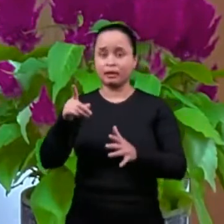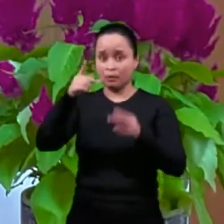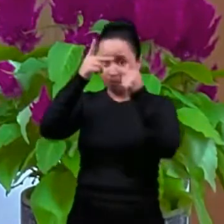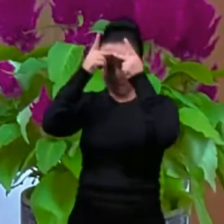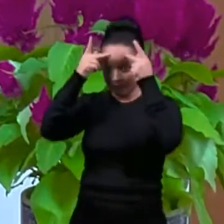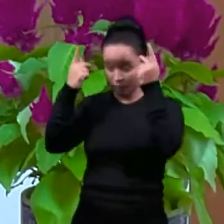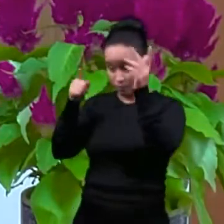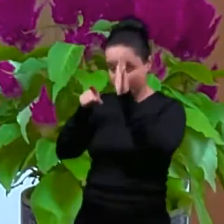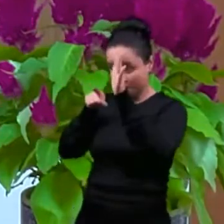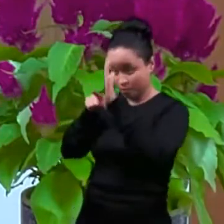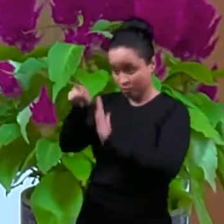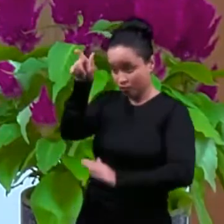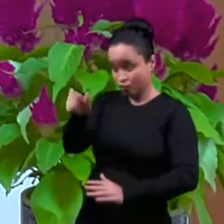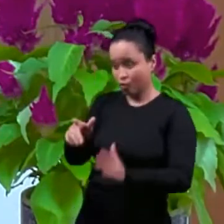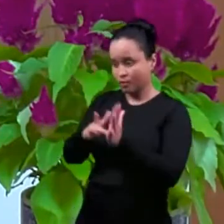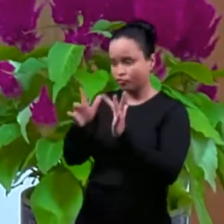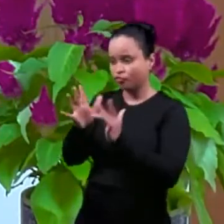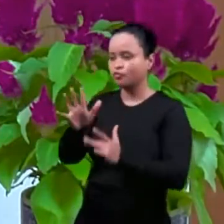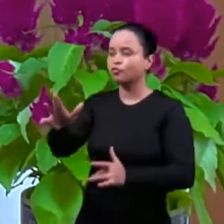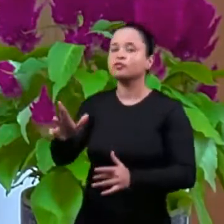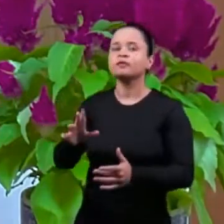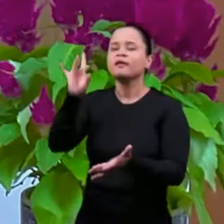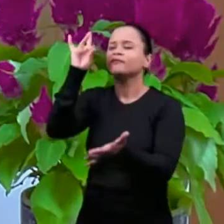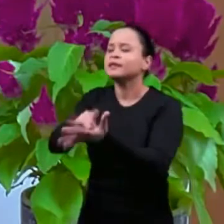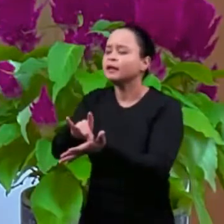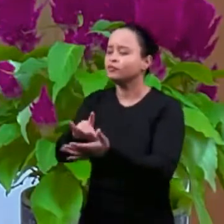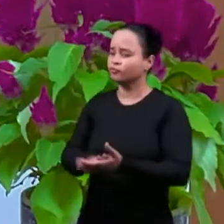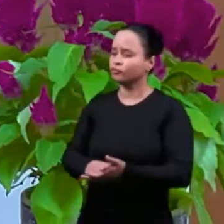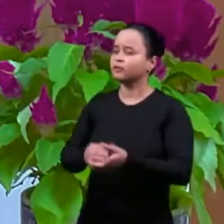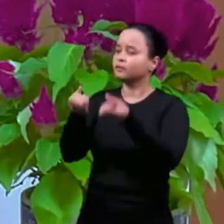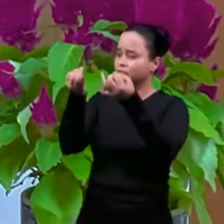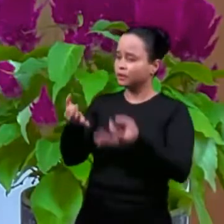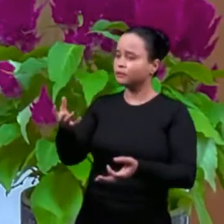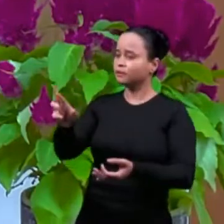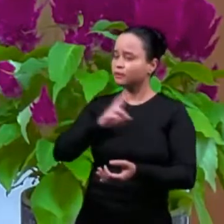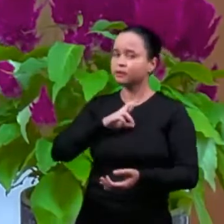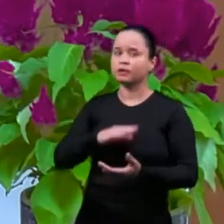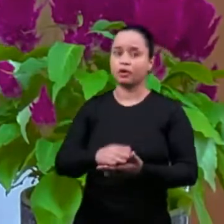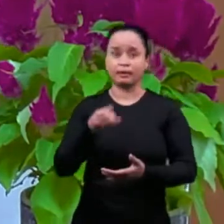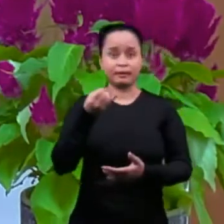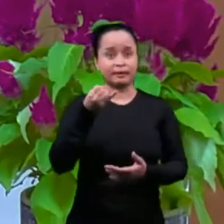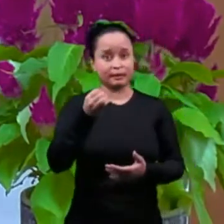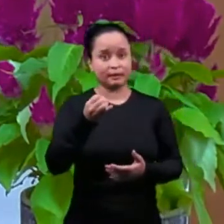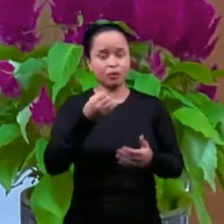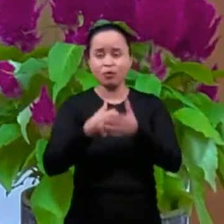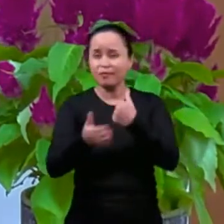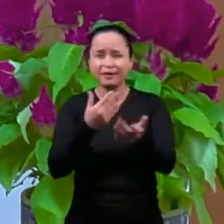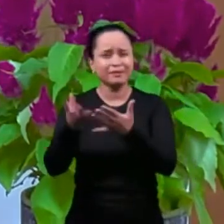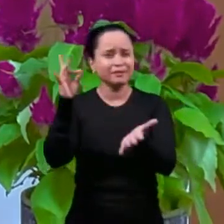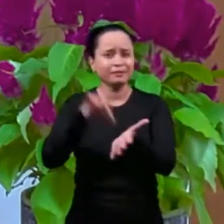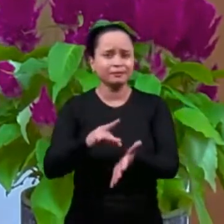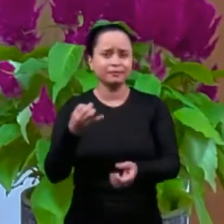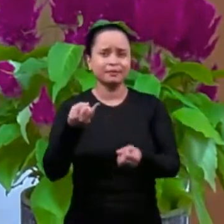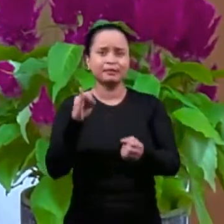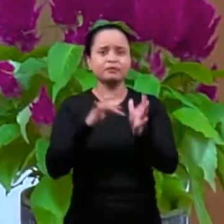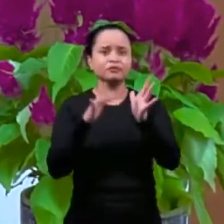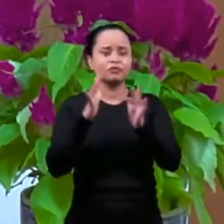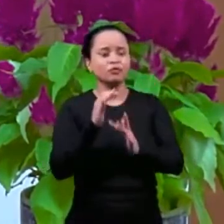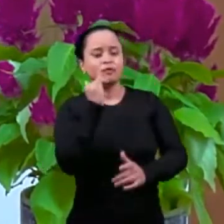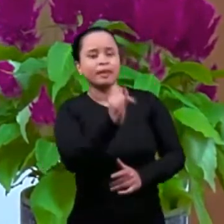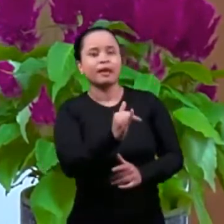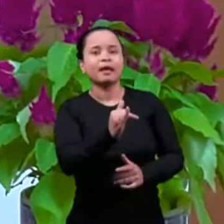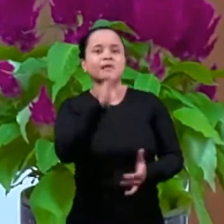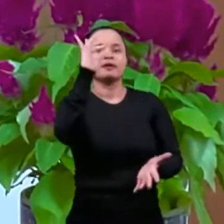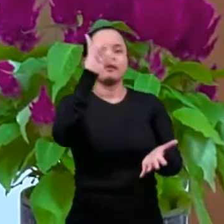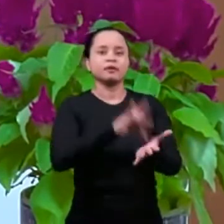Jesus dissesse qualquer verdade. Se Jesus dissesse a verdade dos judeus, dos hebreus, então ele ia